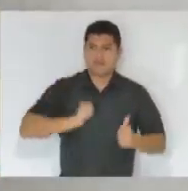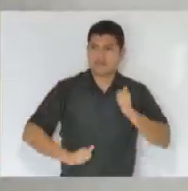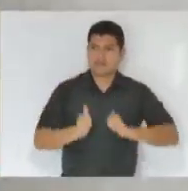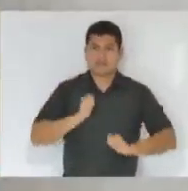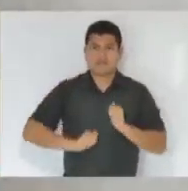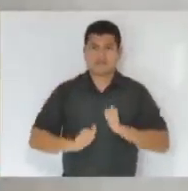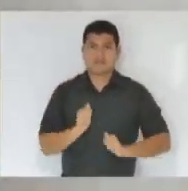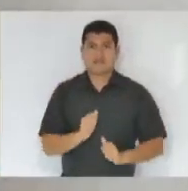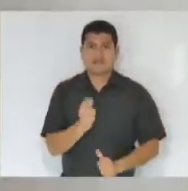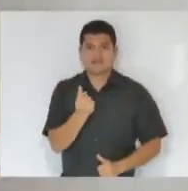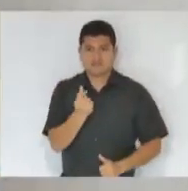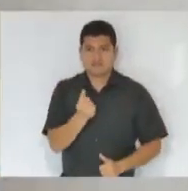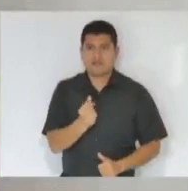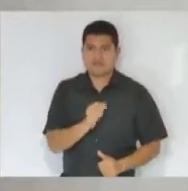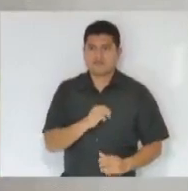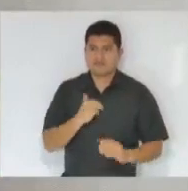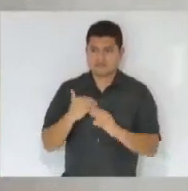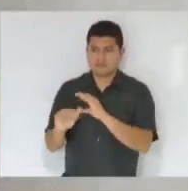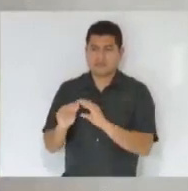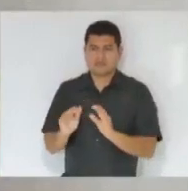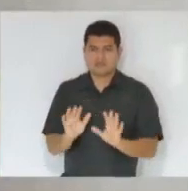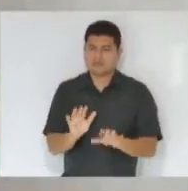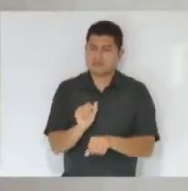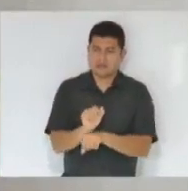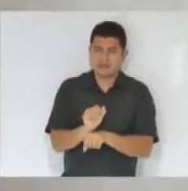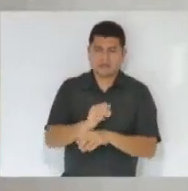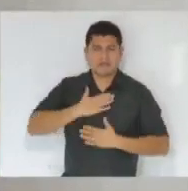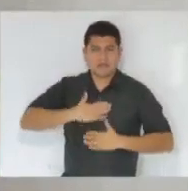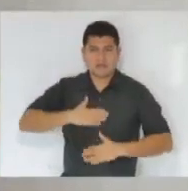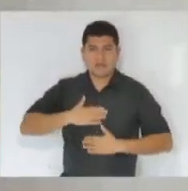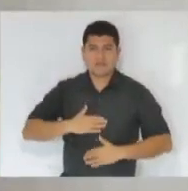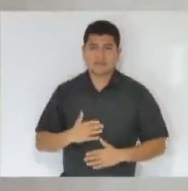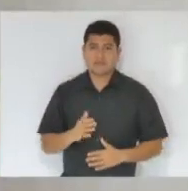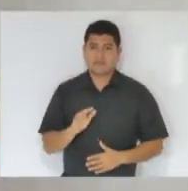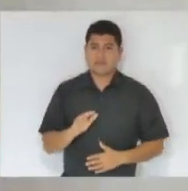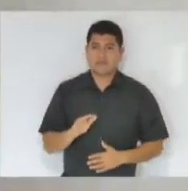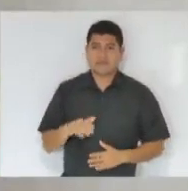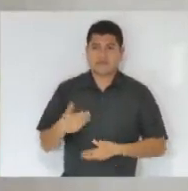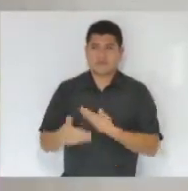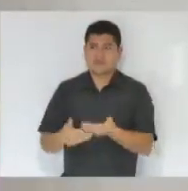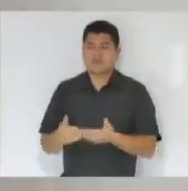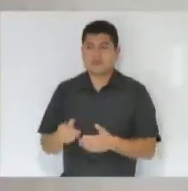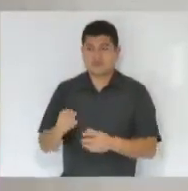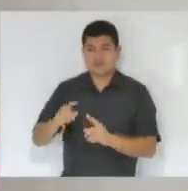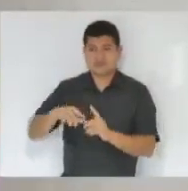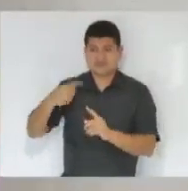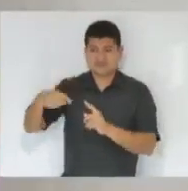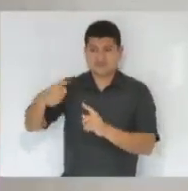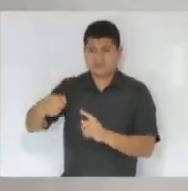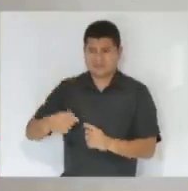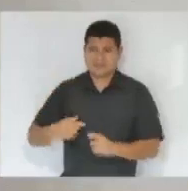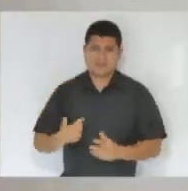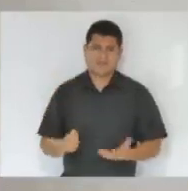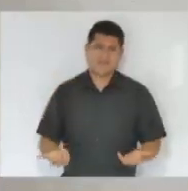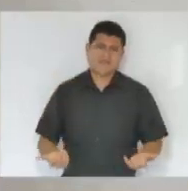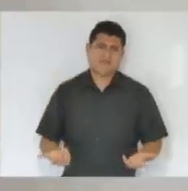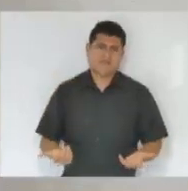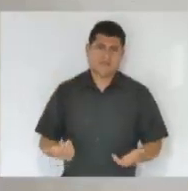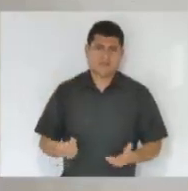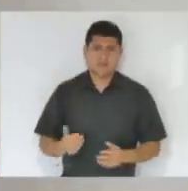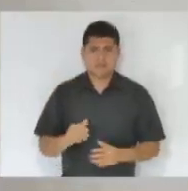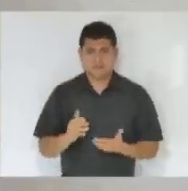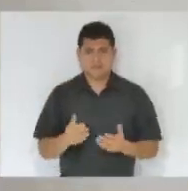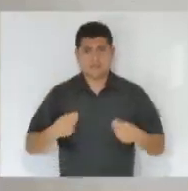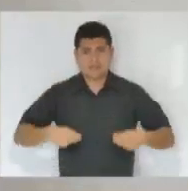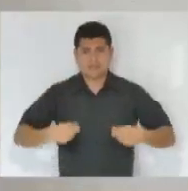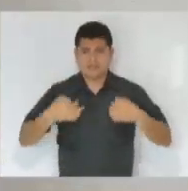esse recurso vem quando não vem, ou se vem mais tarde. Eu acho que isso é justo, deputado Milton, com